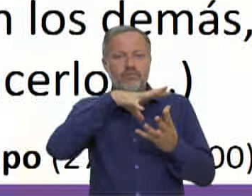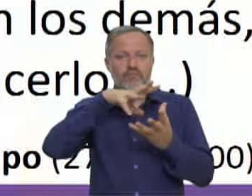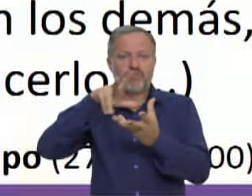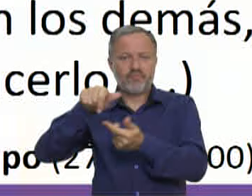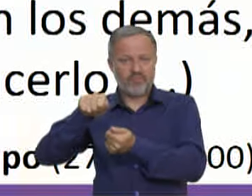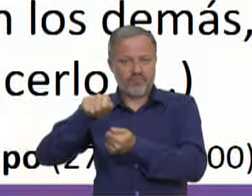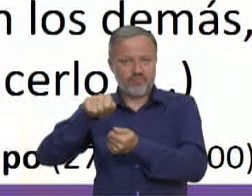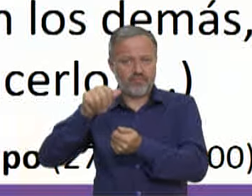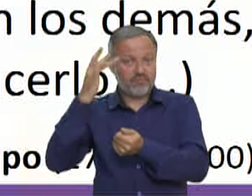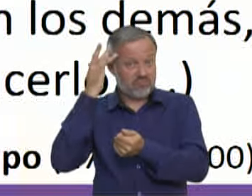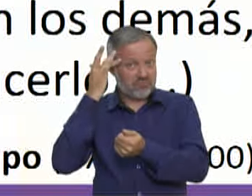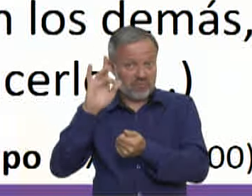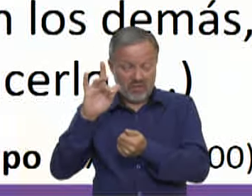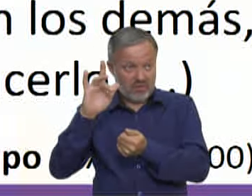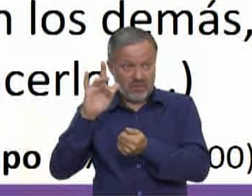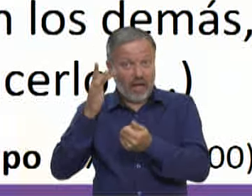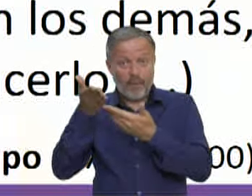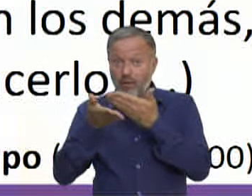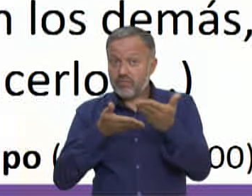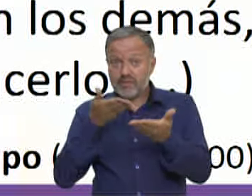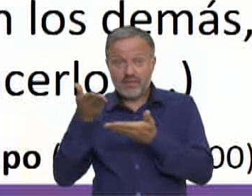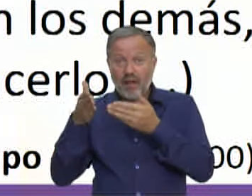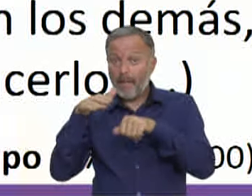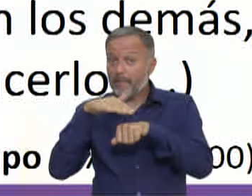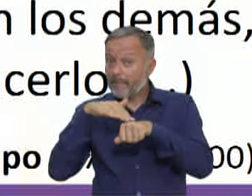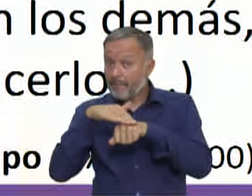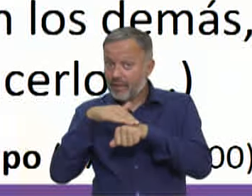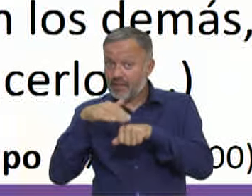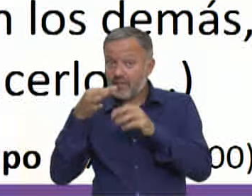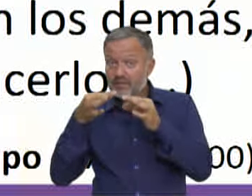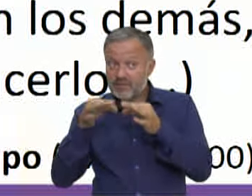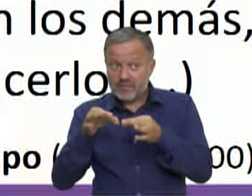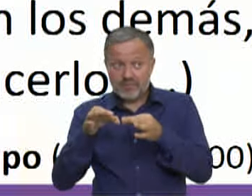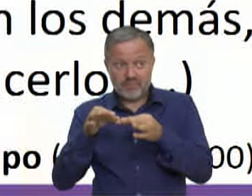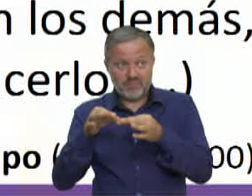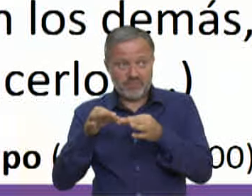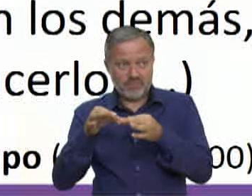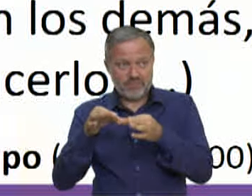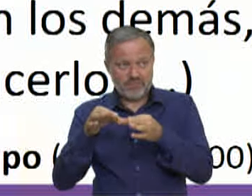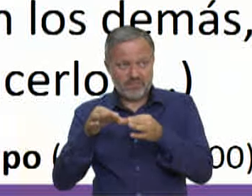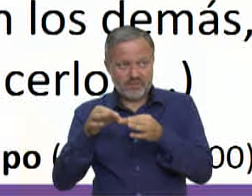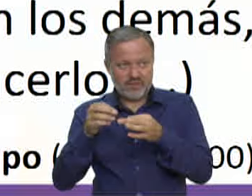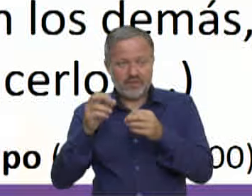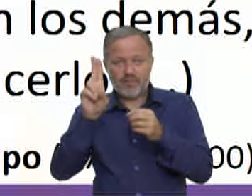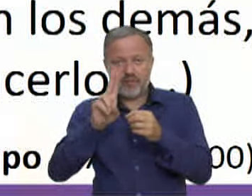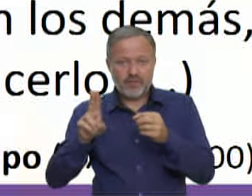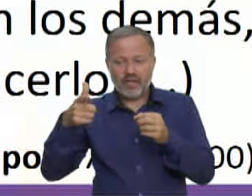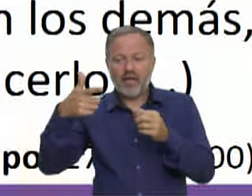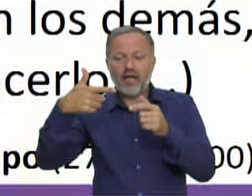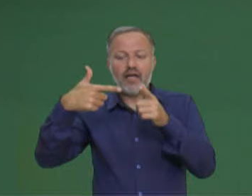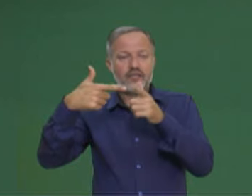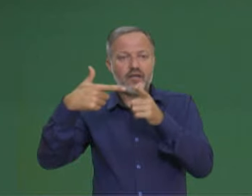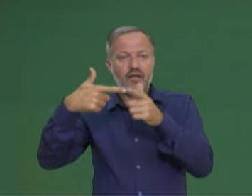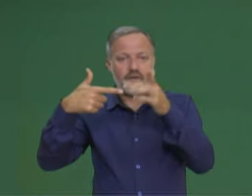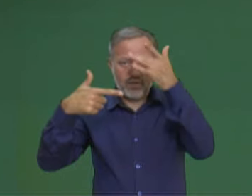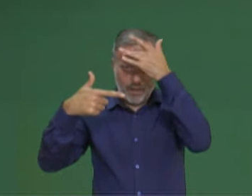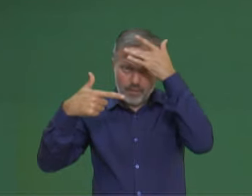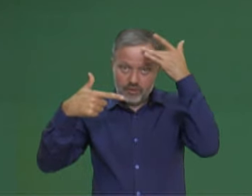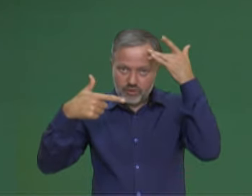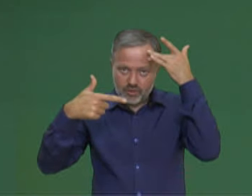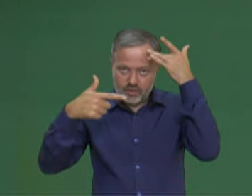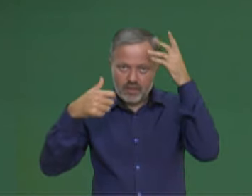no saben tutear. Mejor dicho, não sabe conjugar a segunda persona del verbo. O que seria